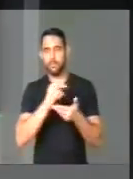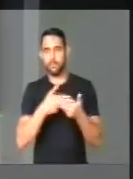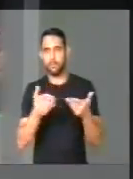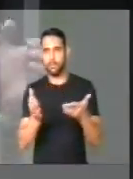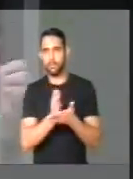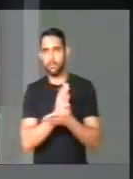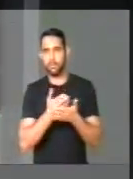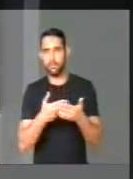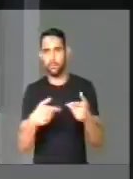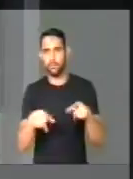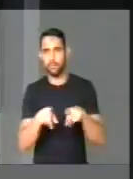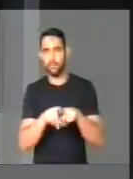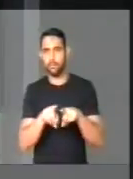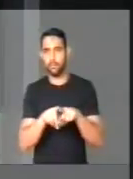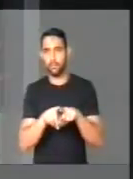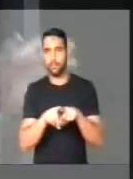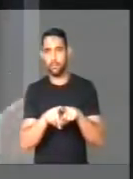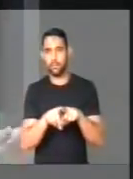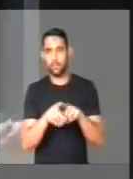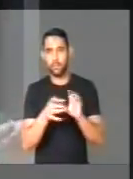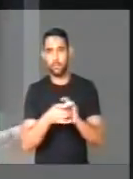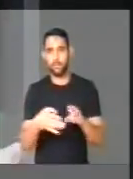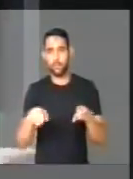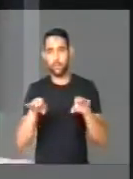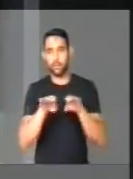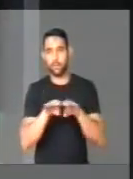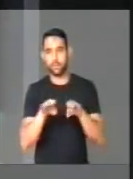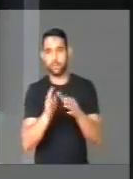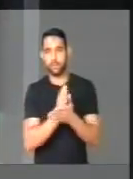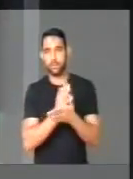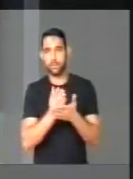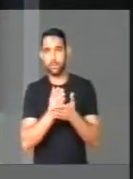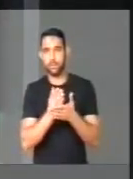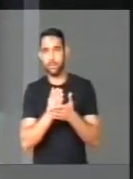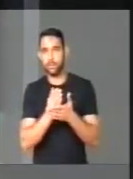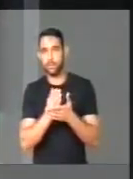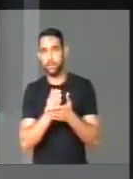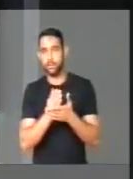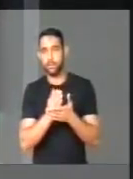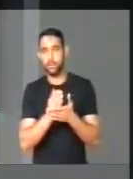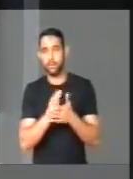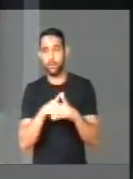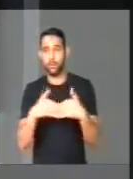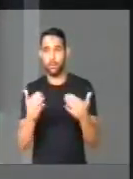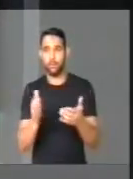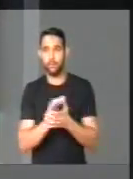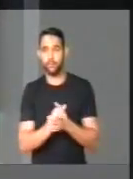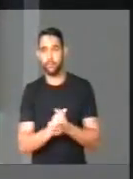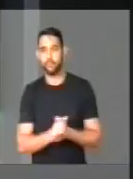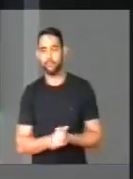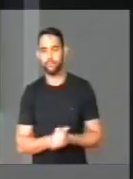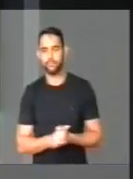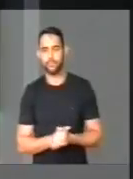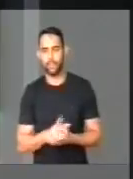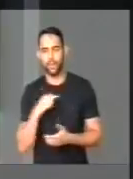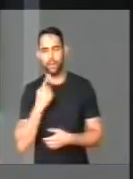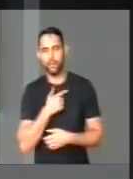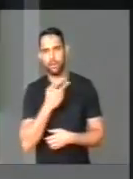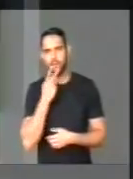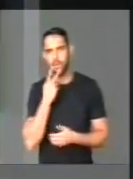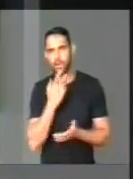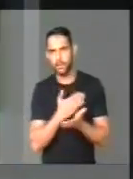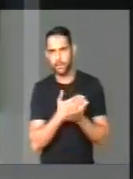mas aqui é a luta política, e isso é da democracia, e é bom que continue sendo assim. Então, voltando à nossa fala